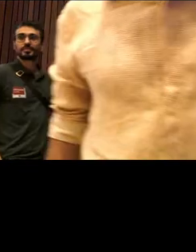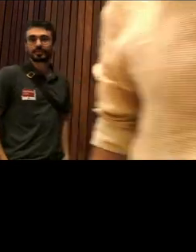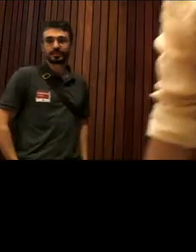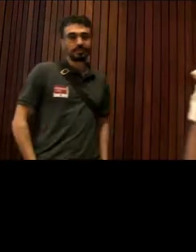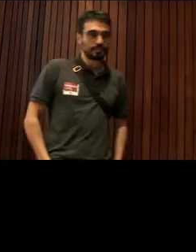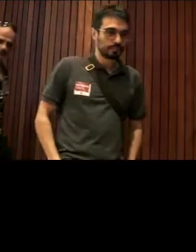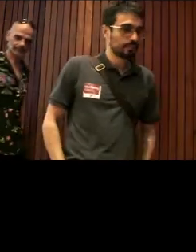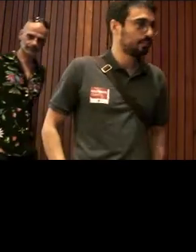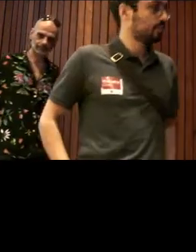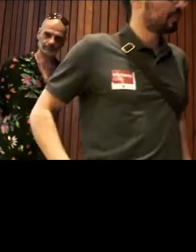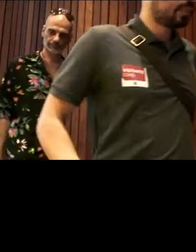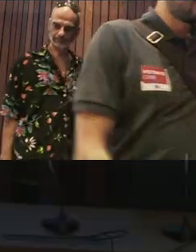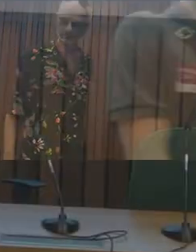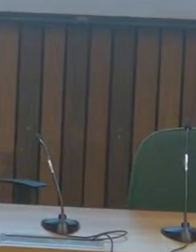Só para